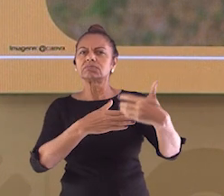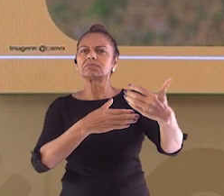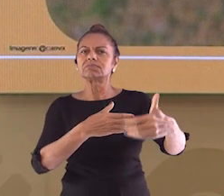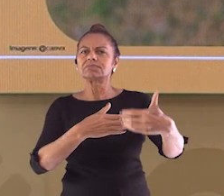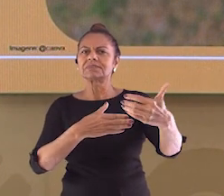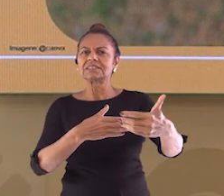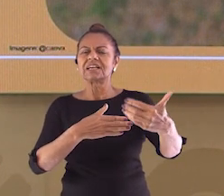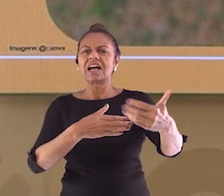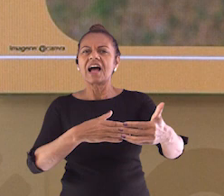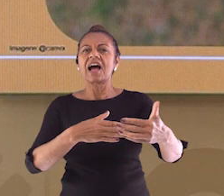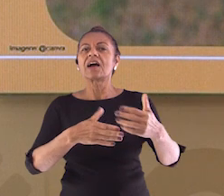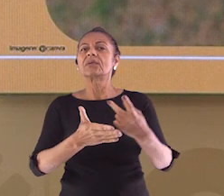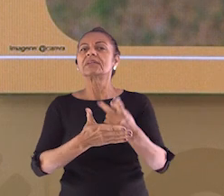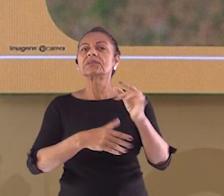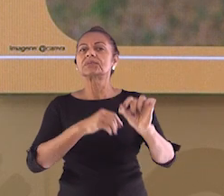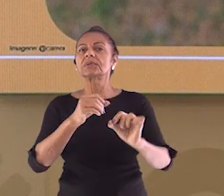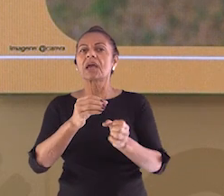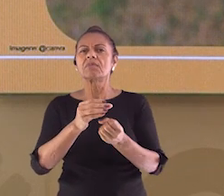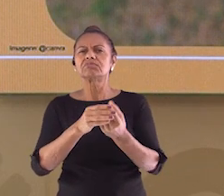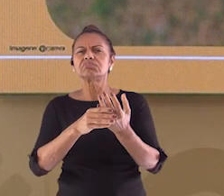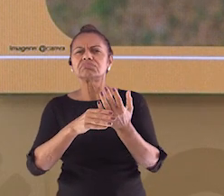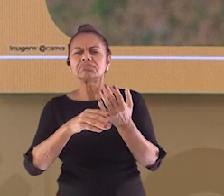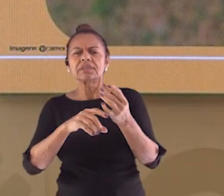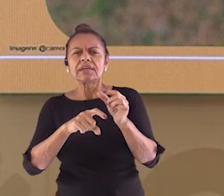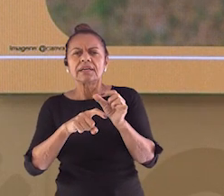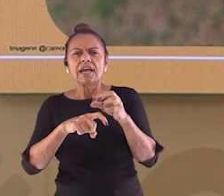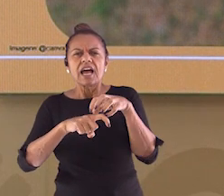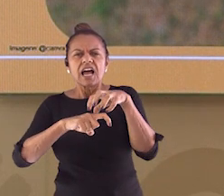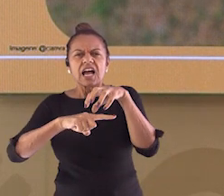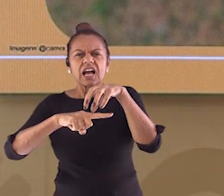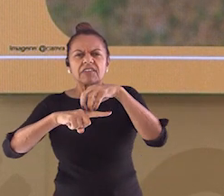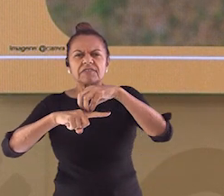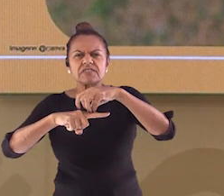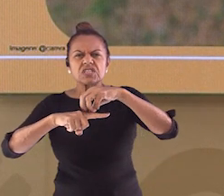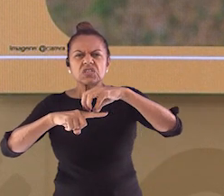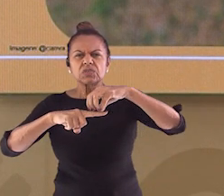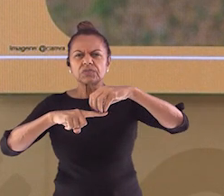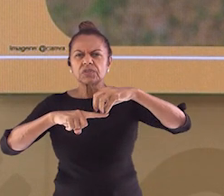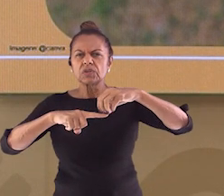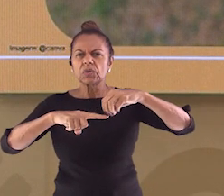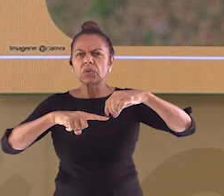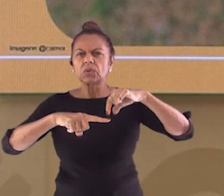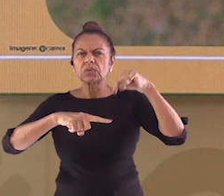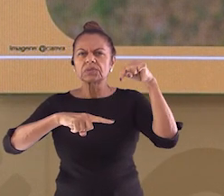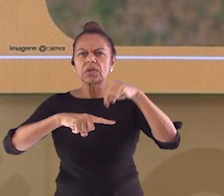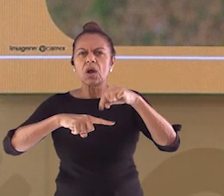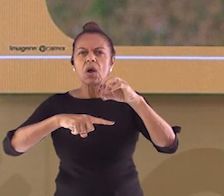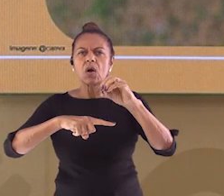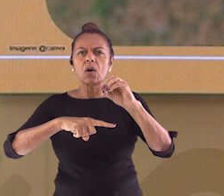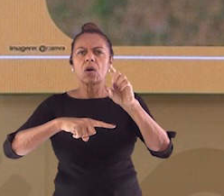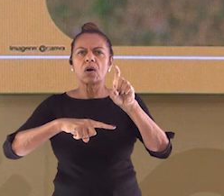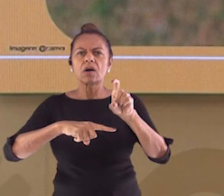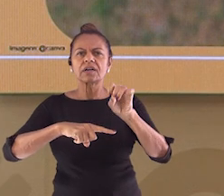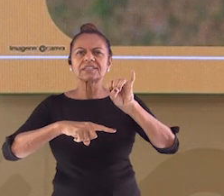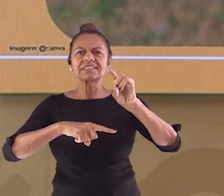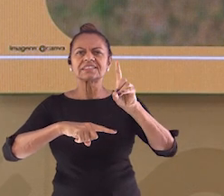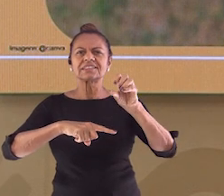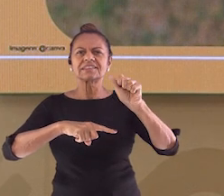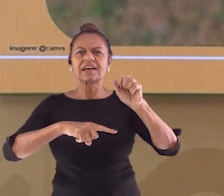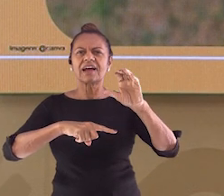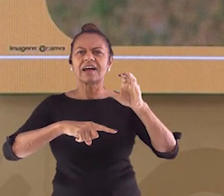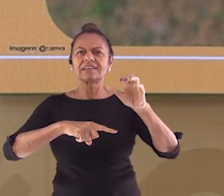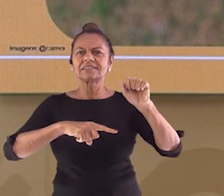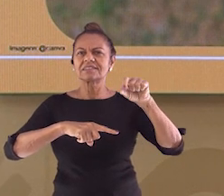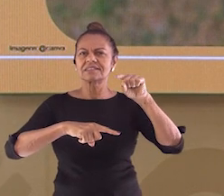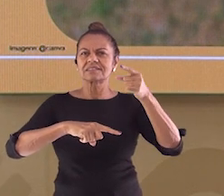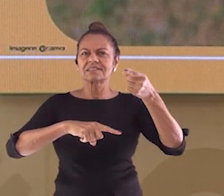ferrugem é uma nova substância que foi formada a partir do processo de oxidação, que possui propriedades